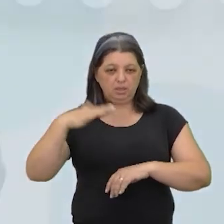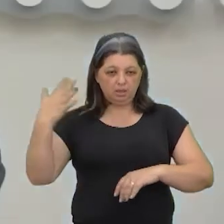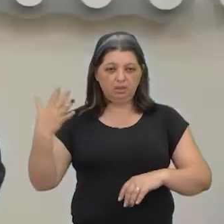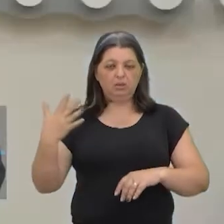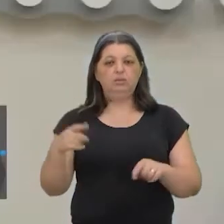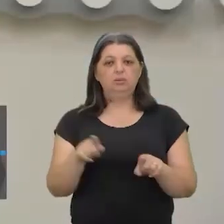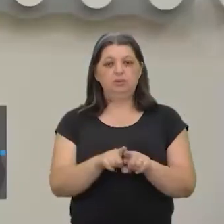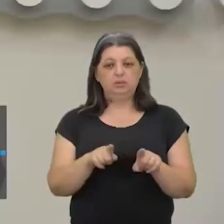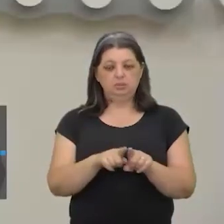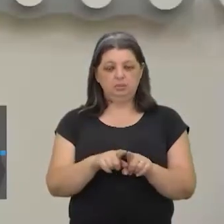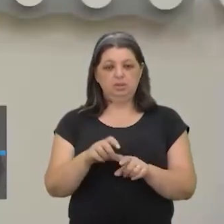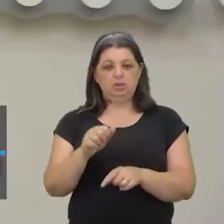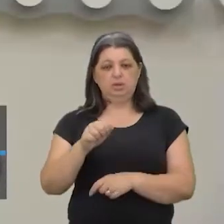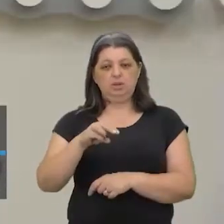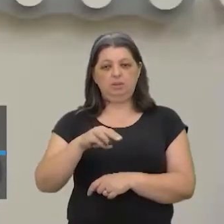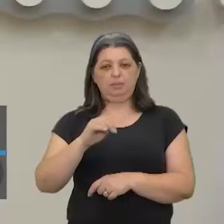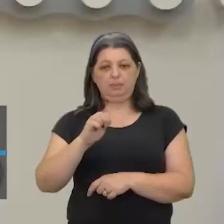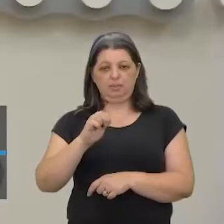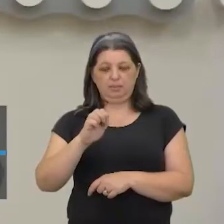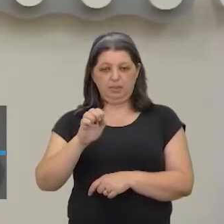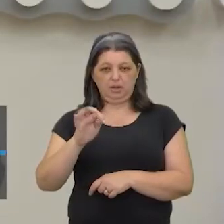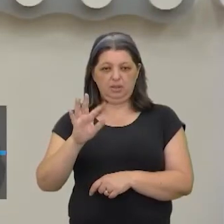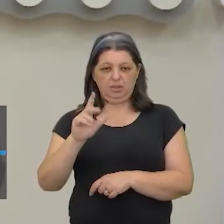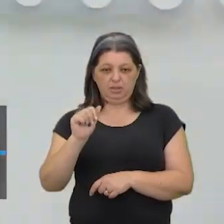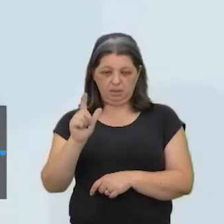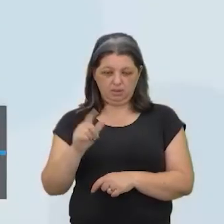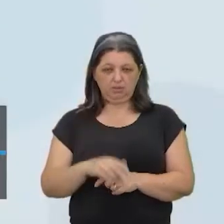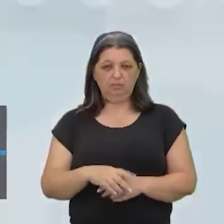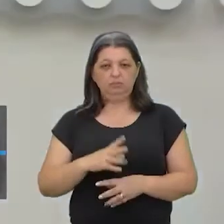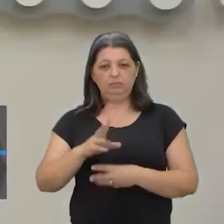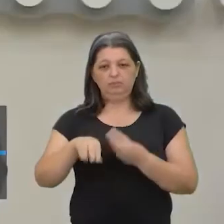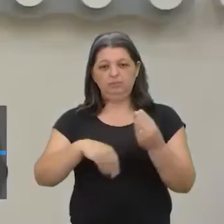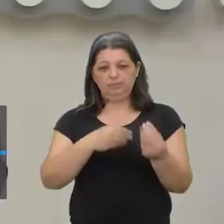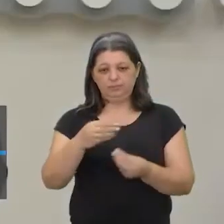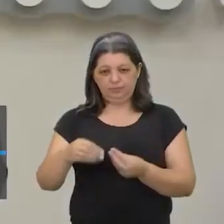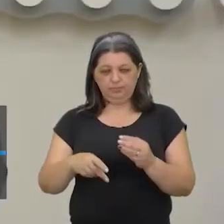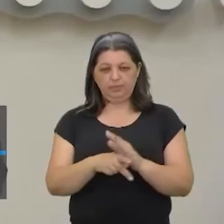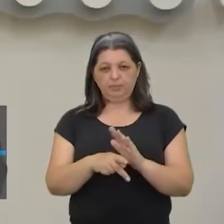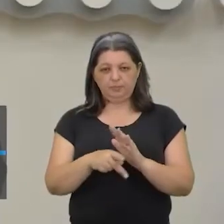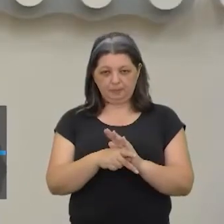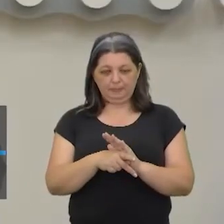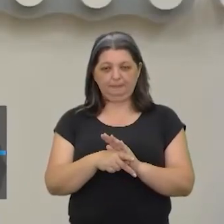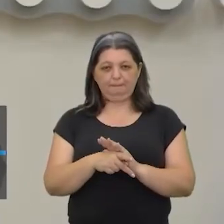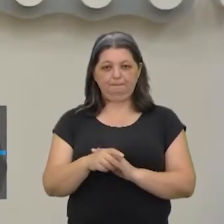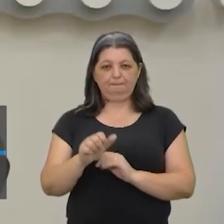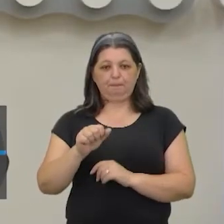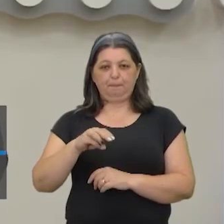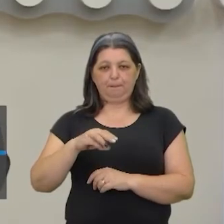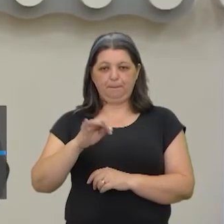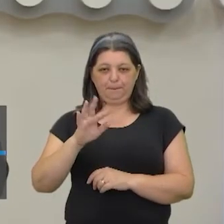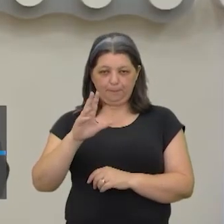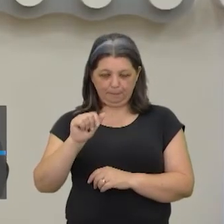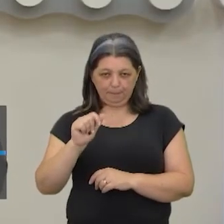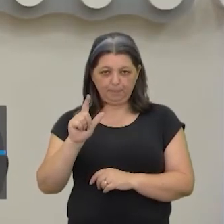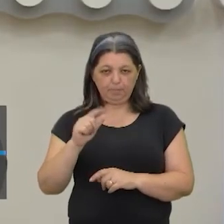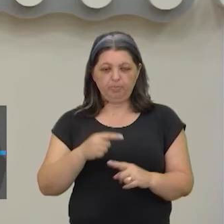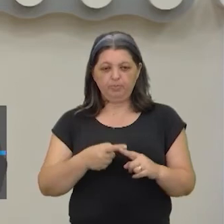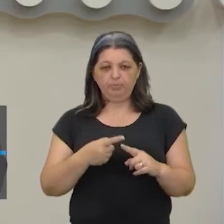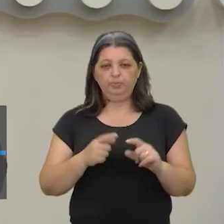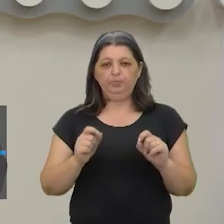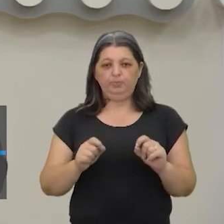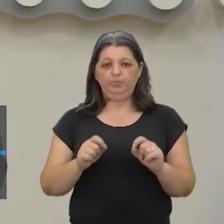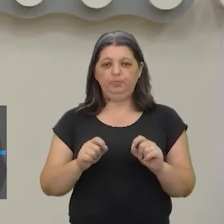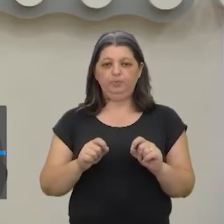ter ligação iônica se tiver hidrogênio com metal, hidrogênio com ametal. Aí, se no caso for metal